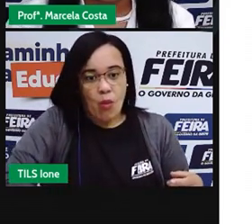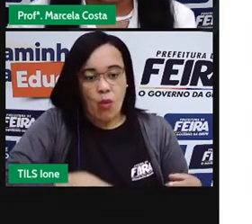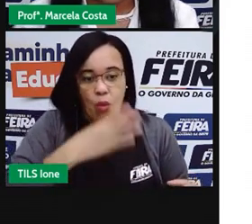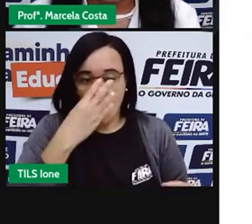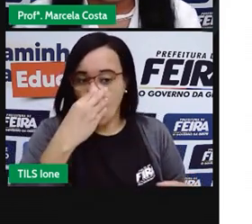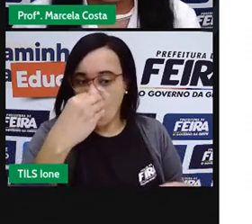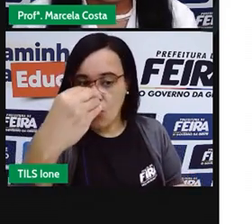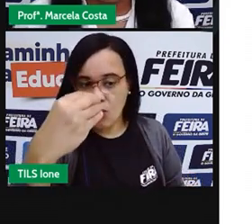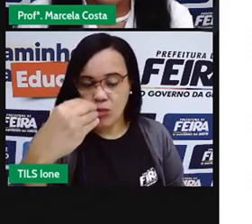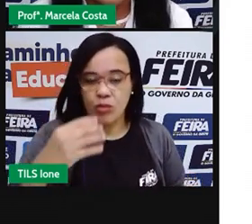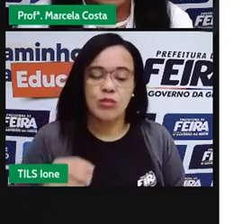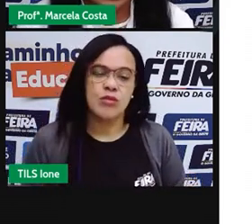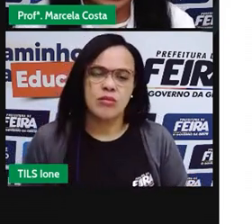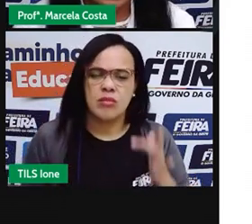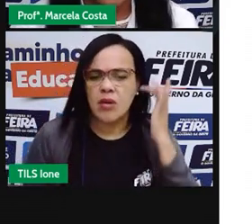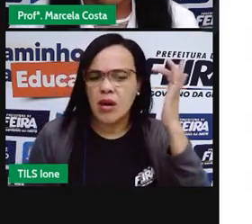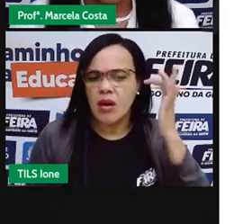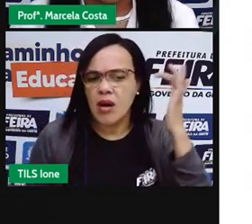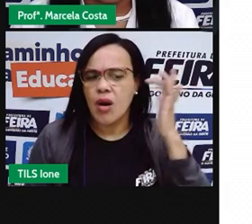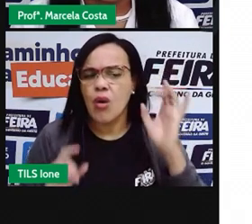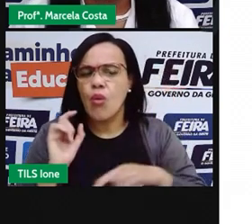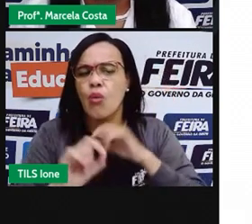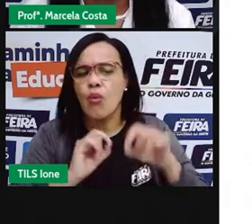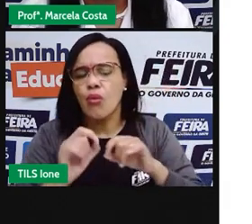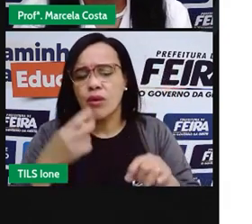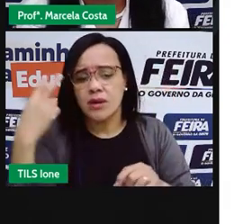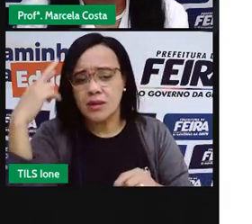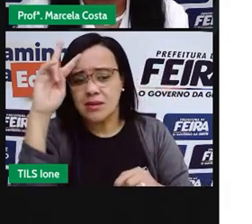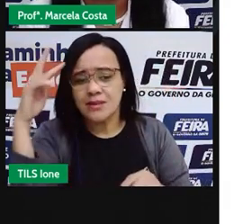O que você acha que se passa aí nessa história?